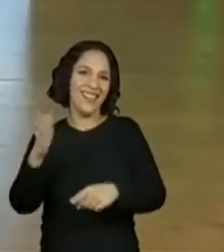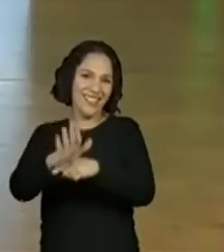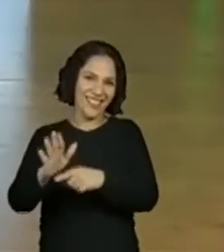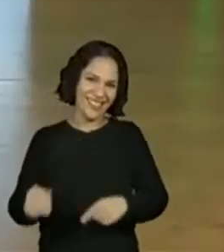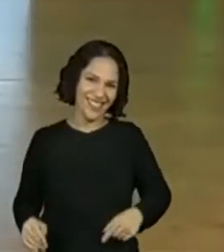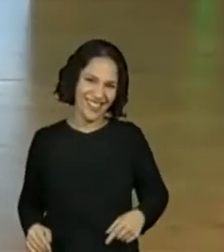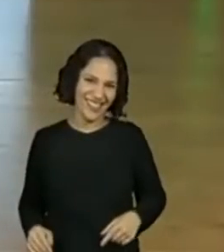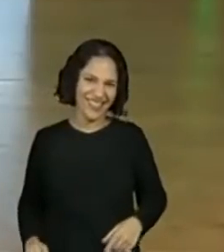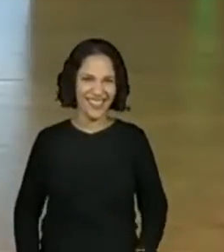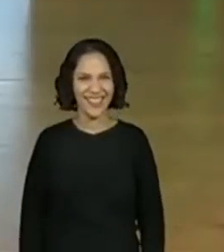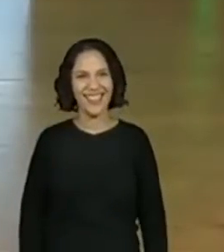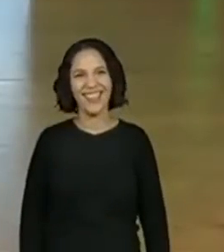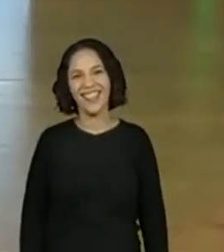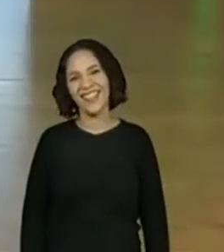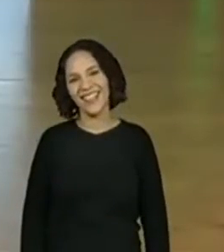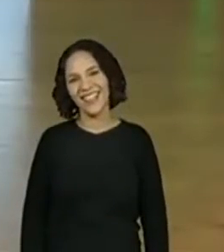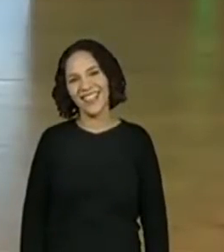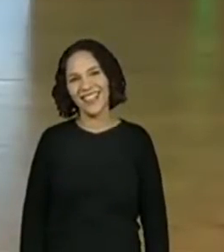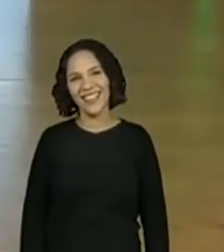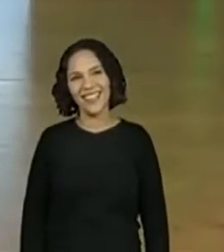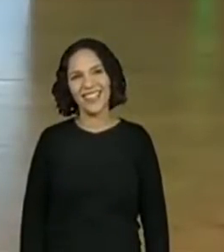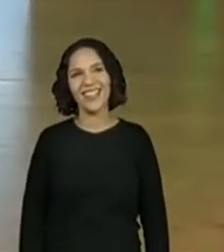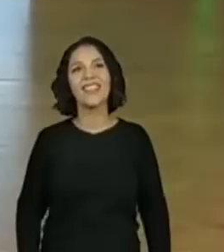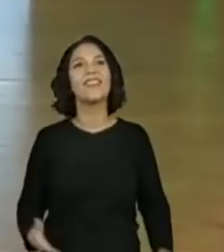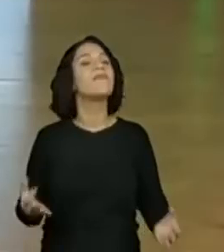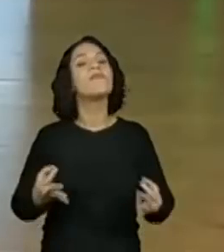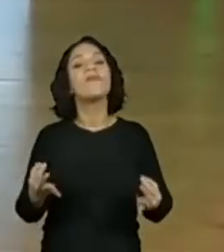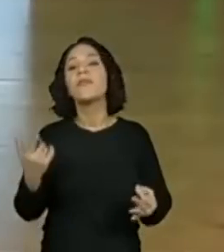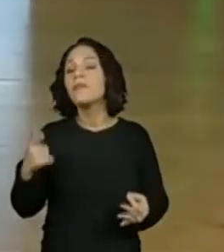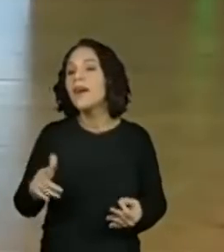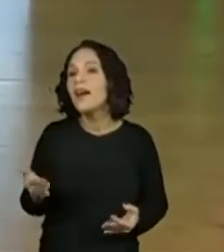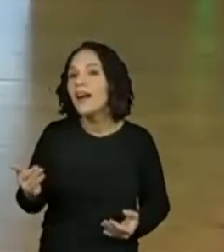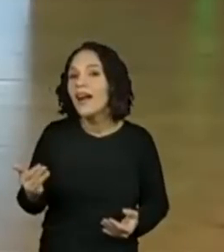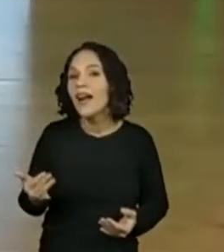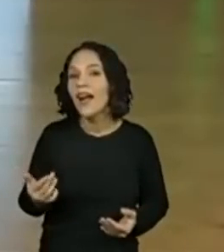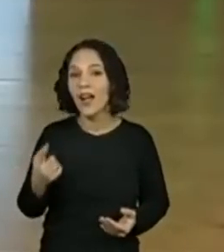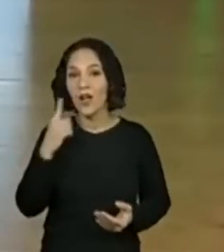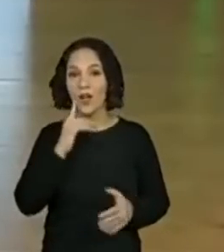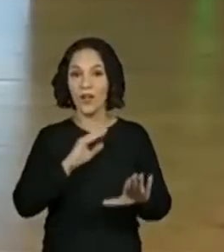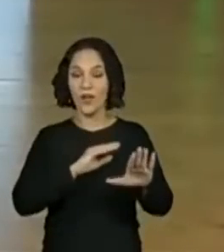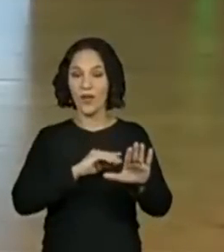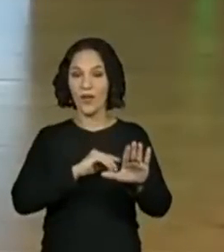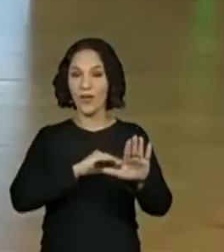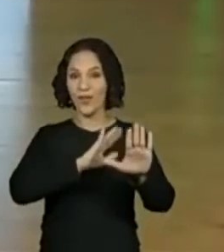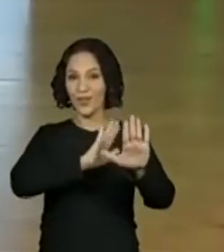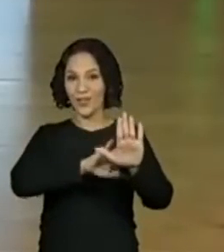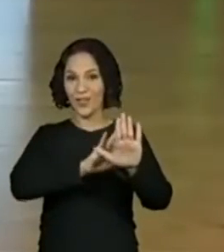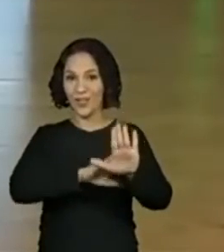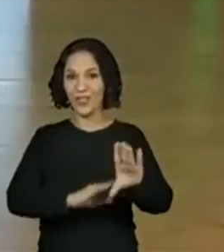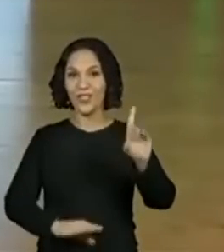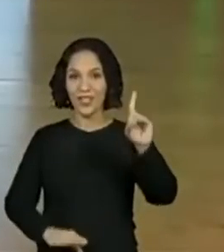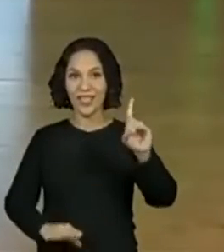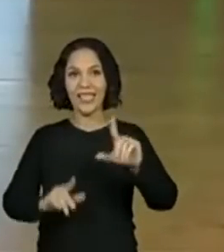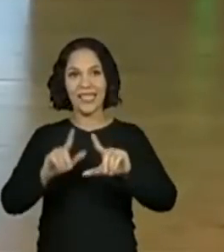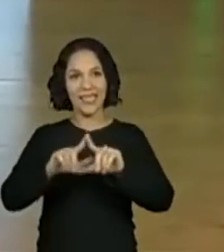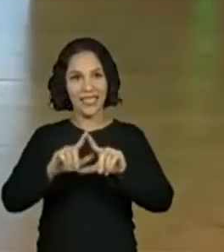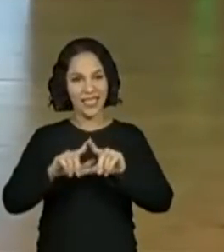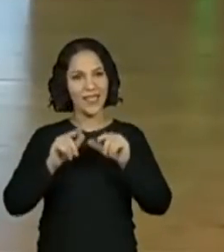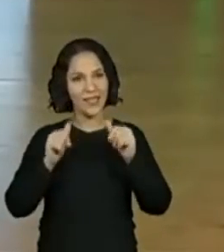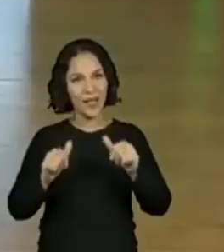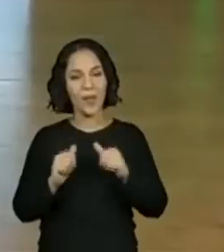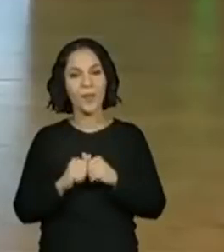Amor de Deus. É, senão não vai dar. Isso, perfeito. Mão direita no triângulo, elas já colocaram lá. É,